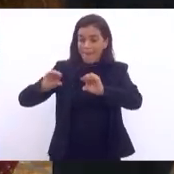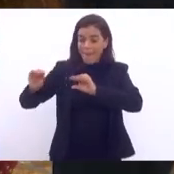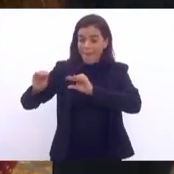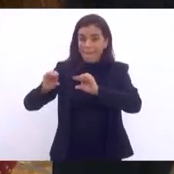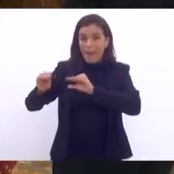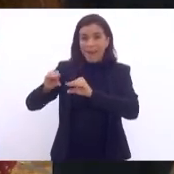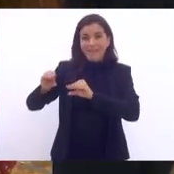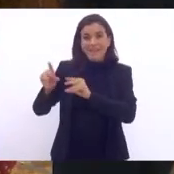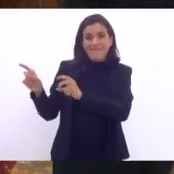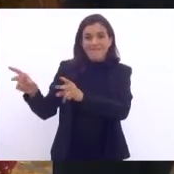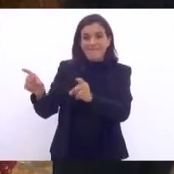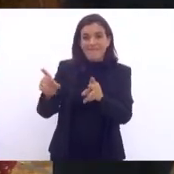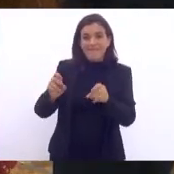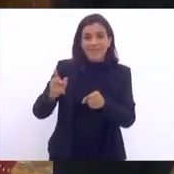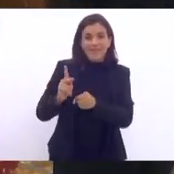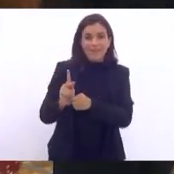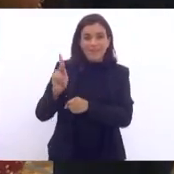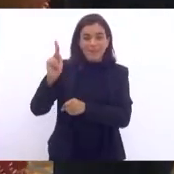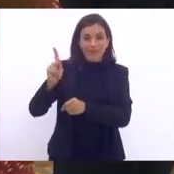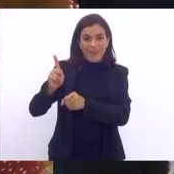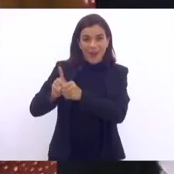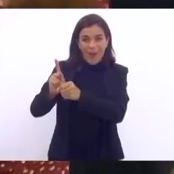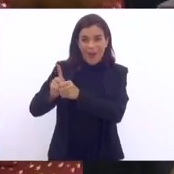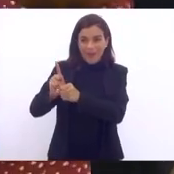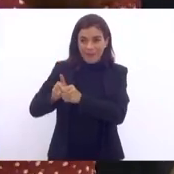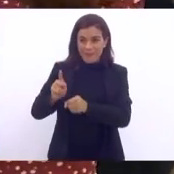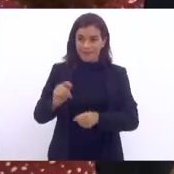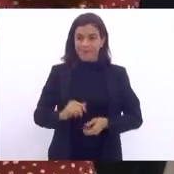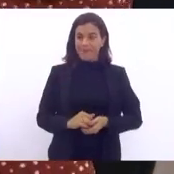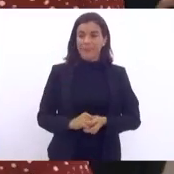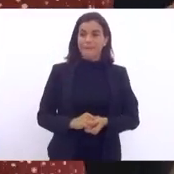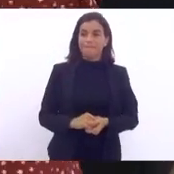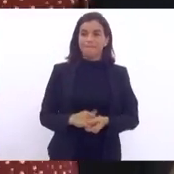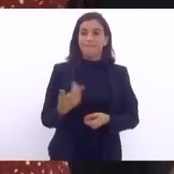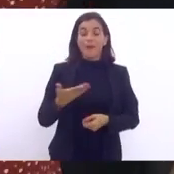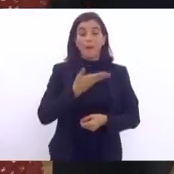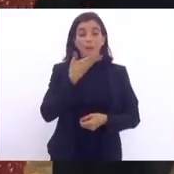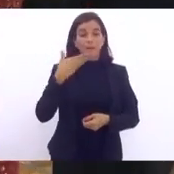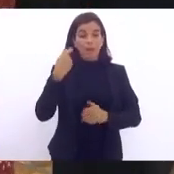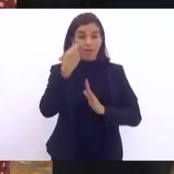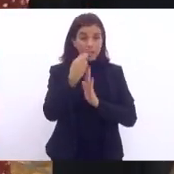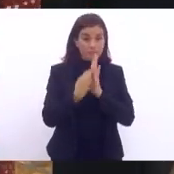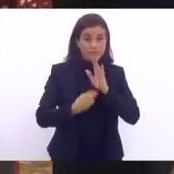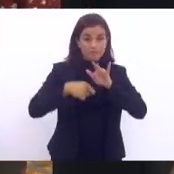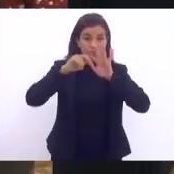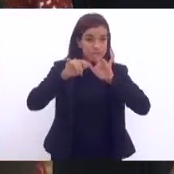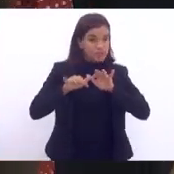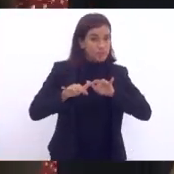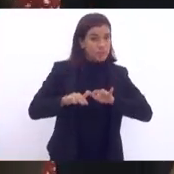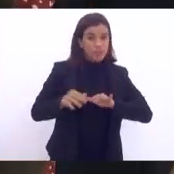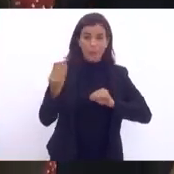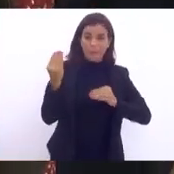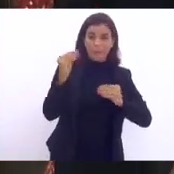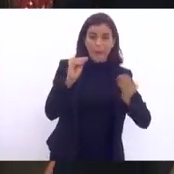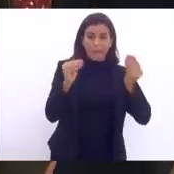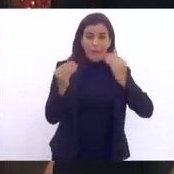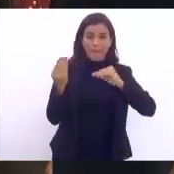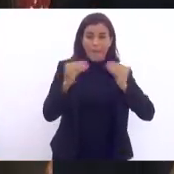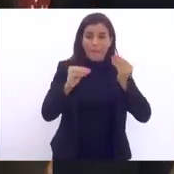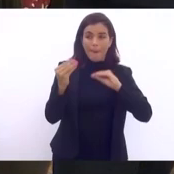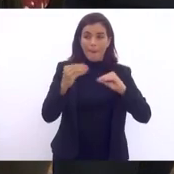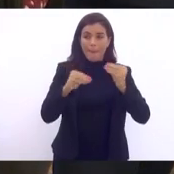uma outra emenda, melhorando a redação, colocando no texto da obrigação da secretaria a